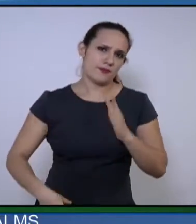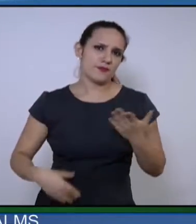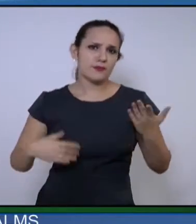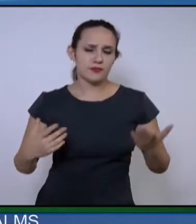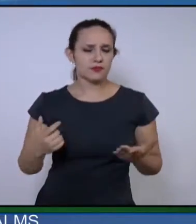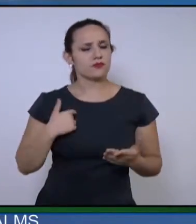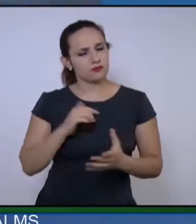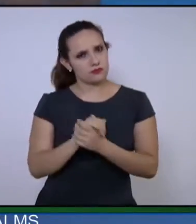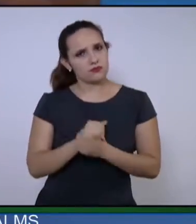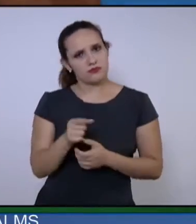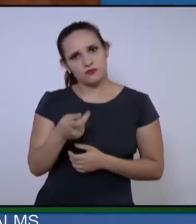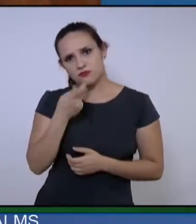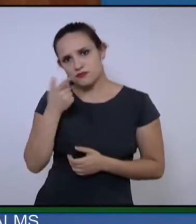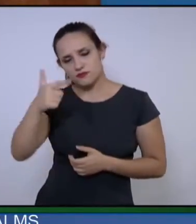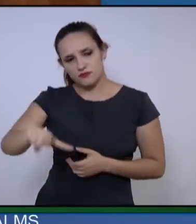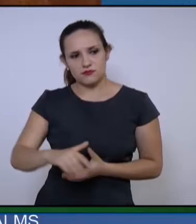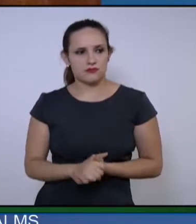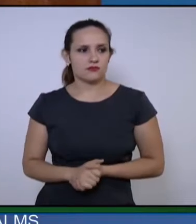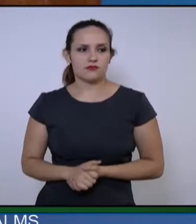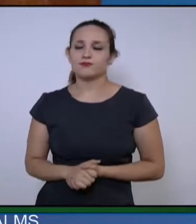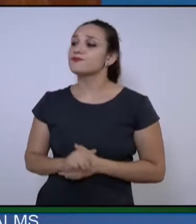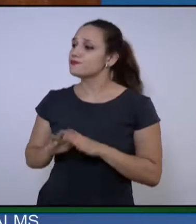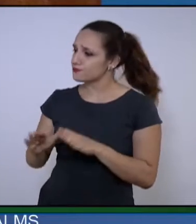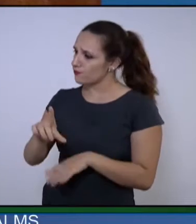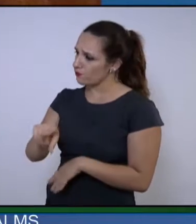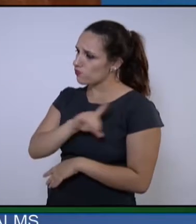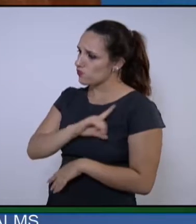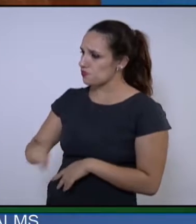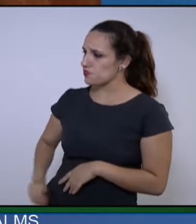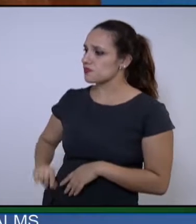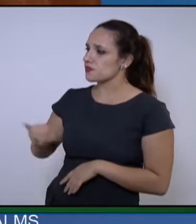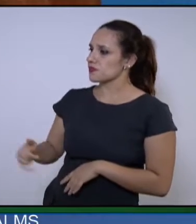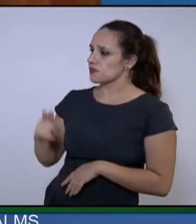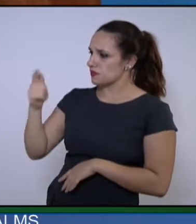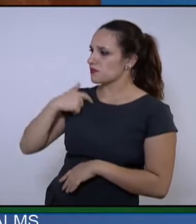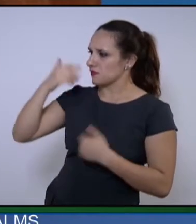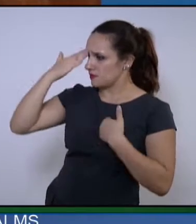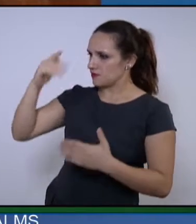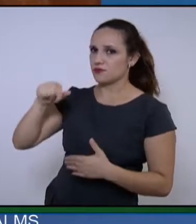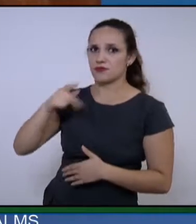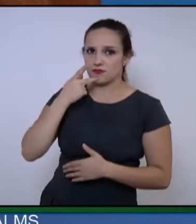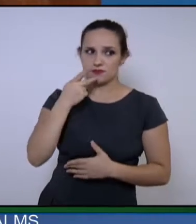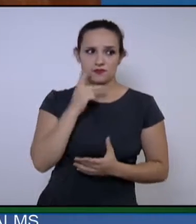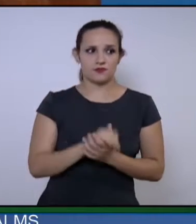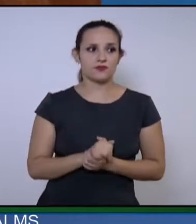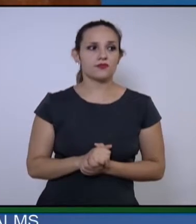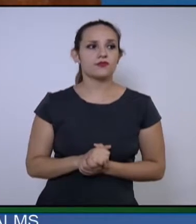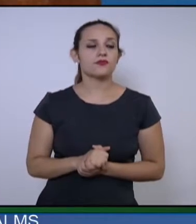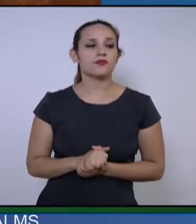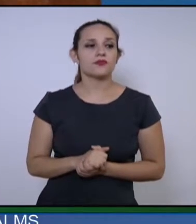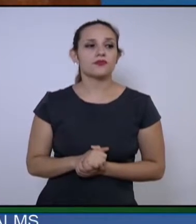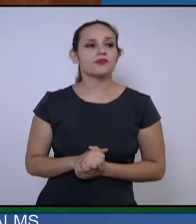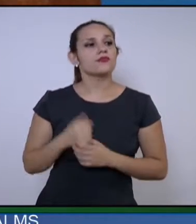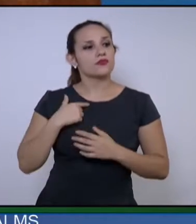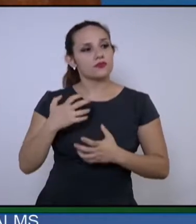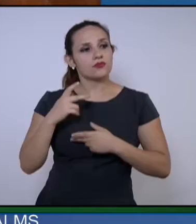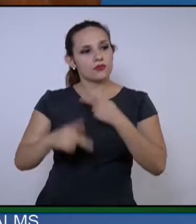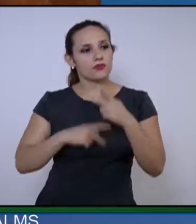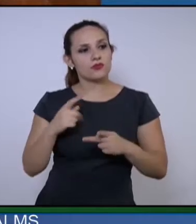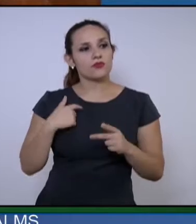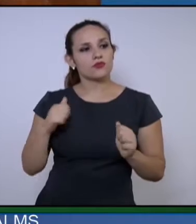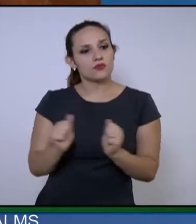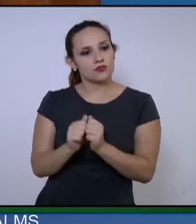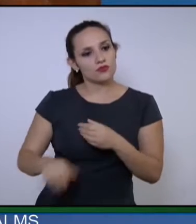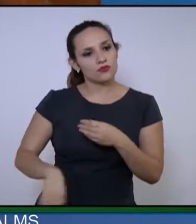seu pronunciamento. Deputado João Grandão, eu agradeço a parte de Vossa Excelência, incorporo a minha manifestação